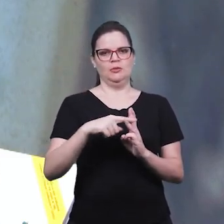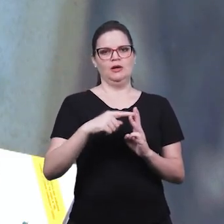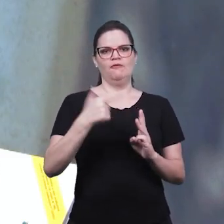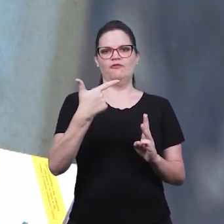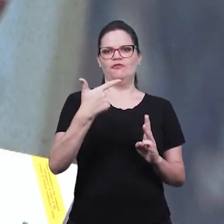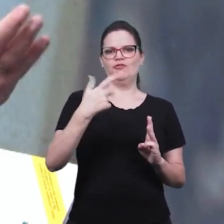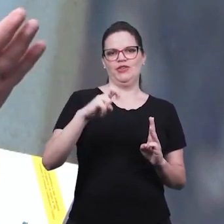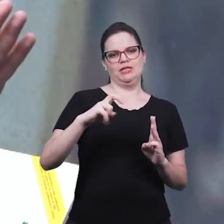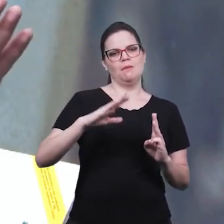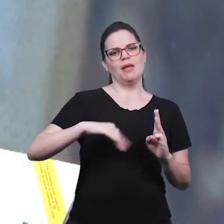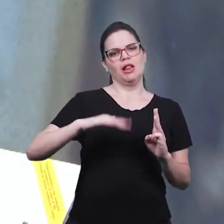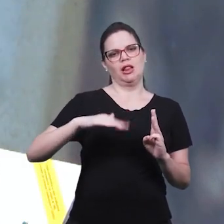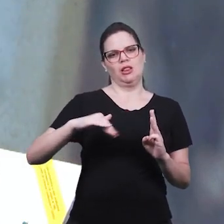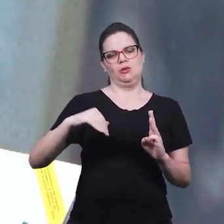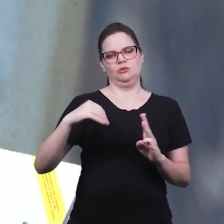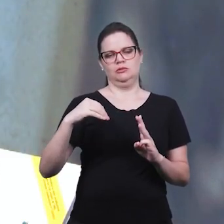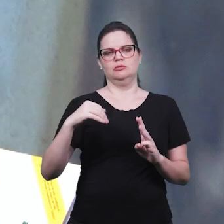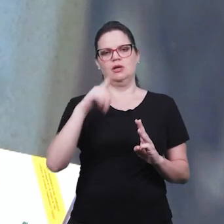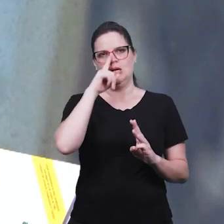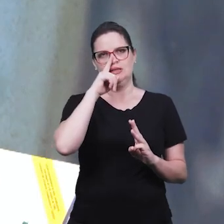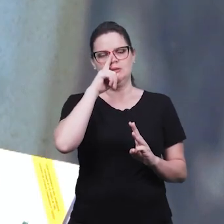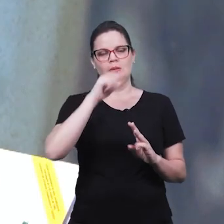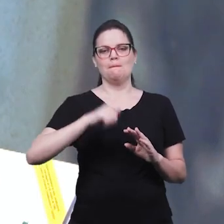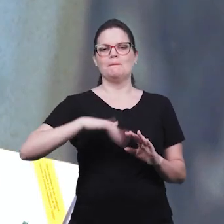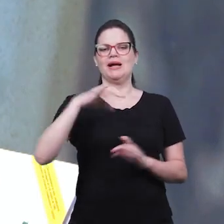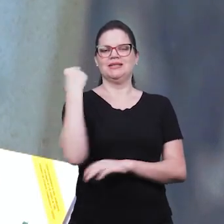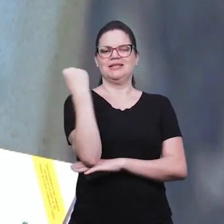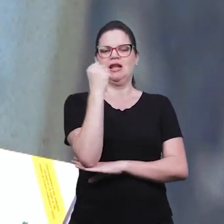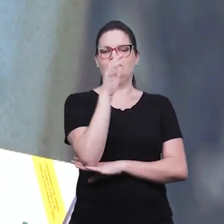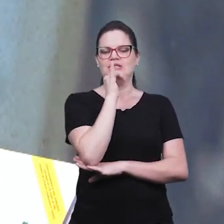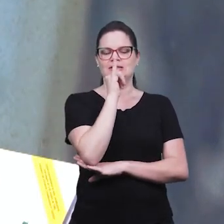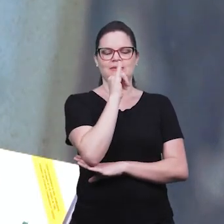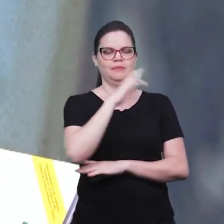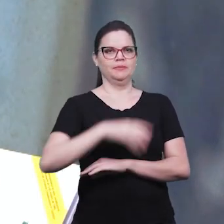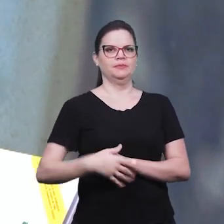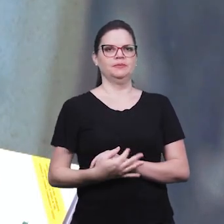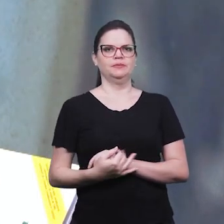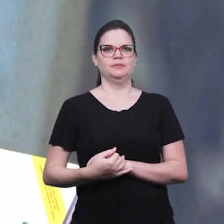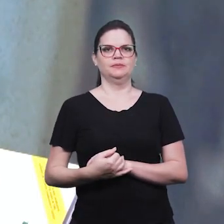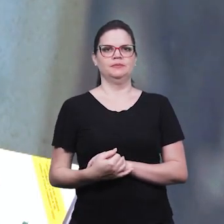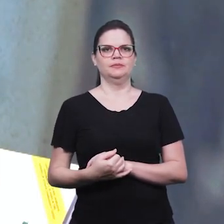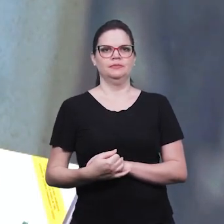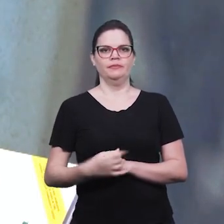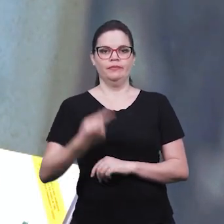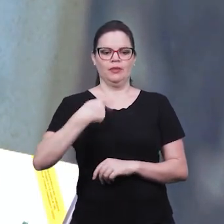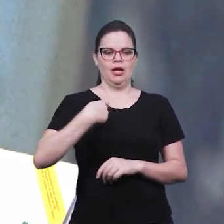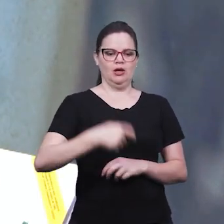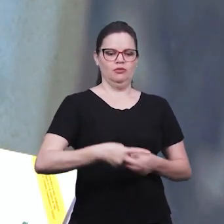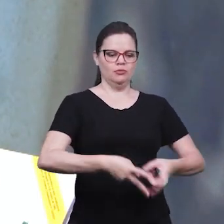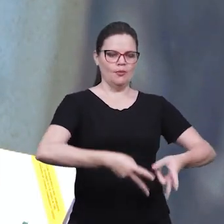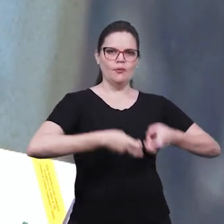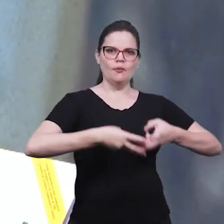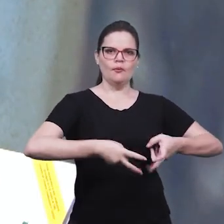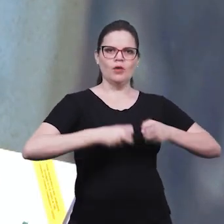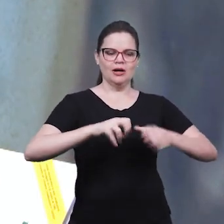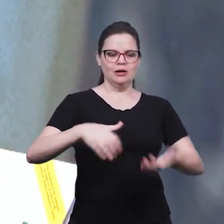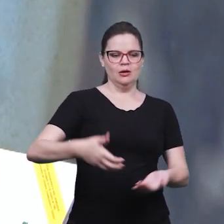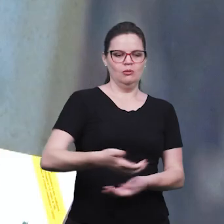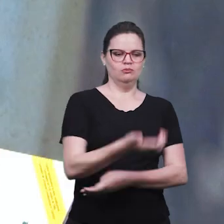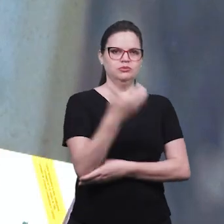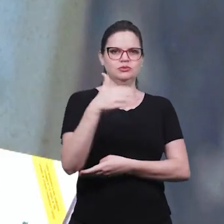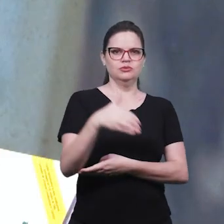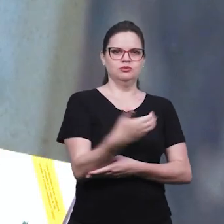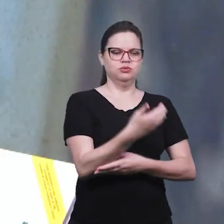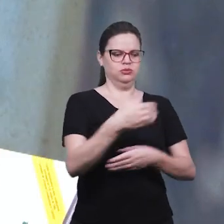25 para os menores, vamos dizer certo. assim. Exemplo, os mais graves. Mineração de subsolo, que